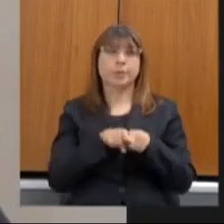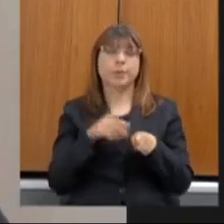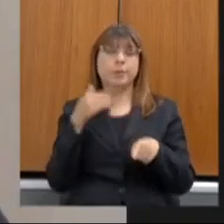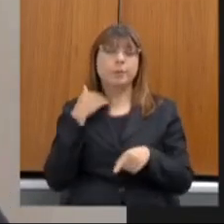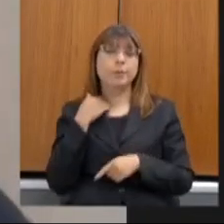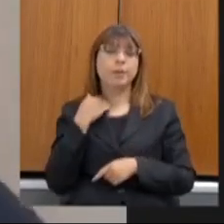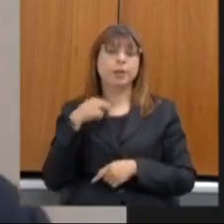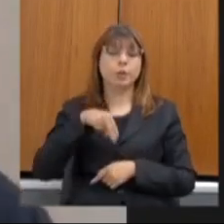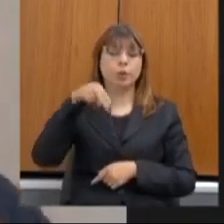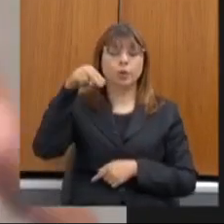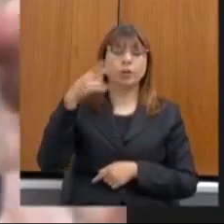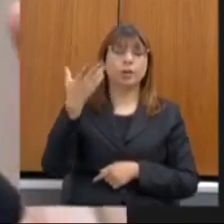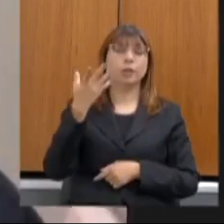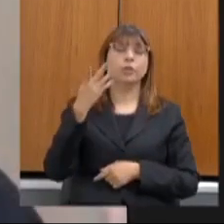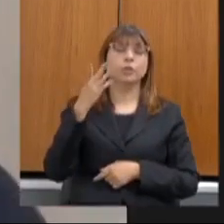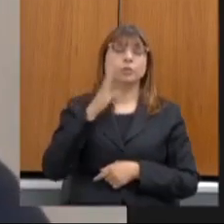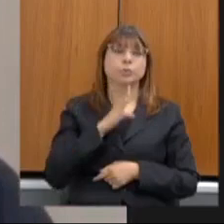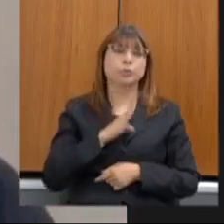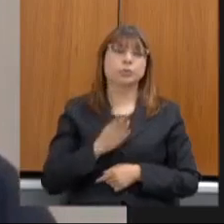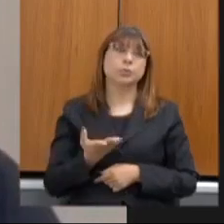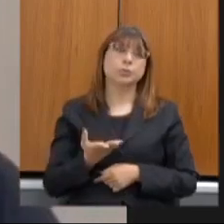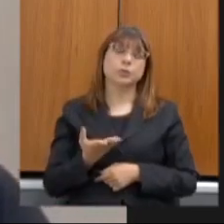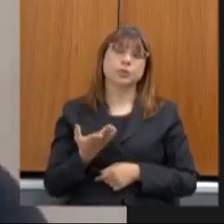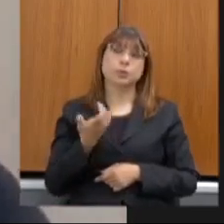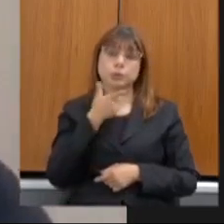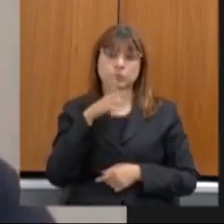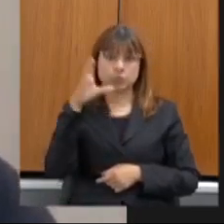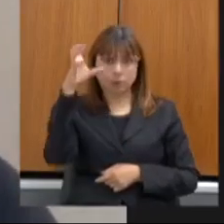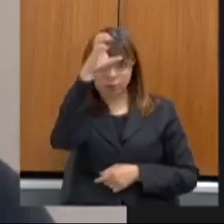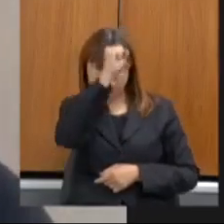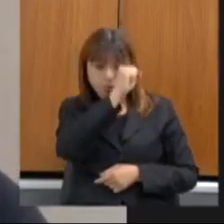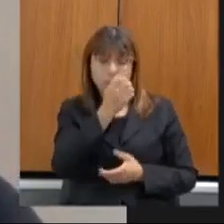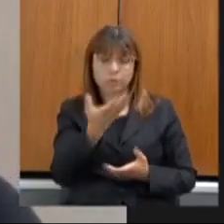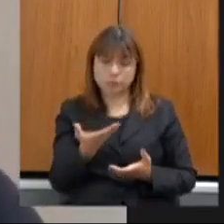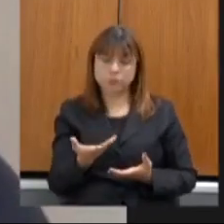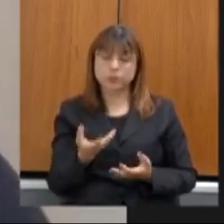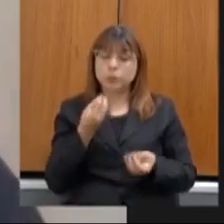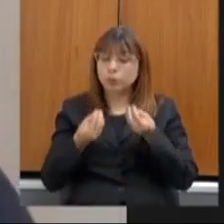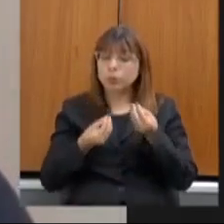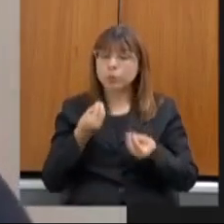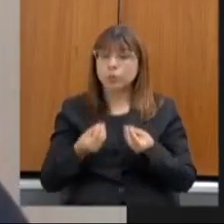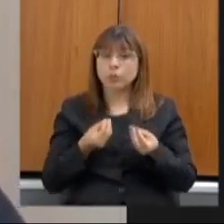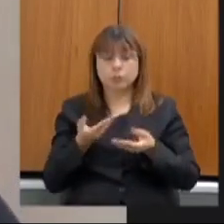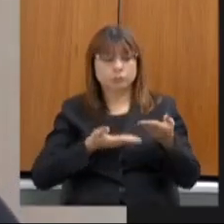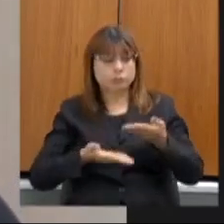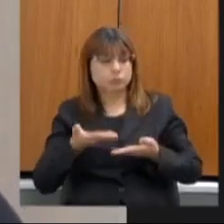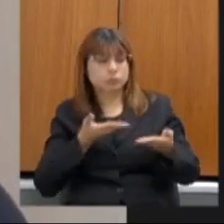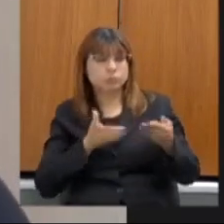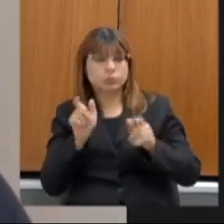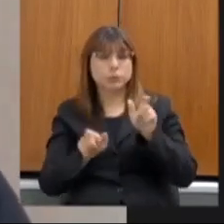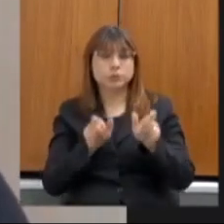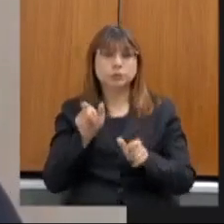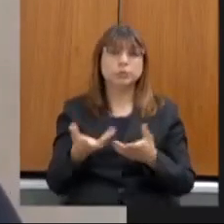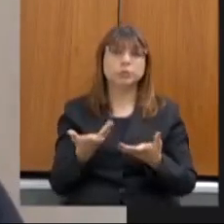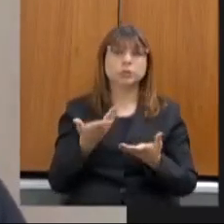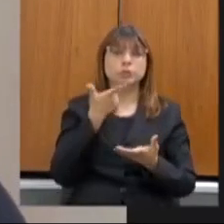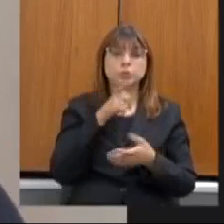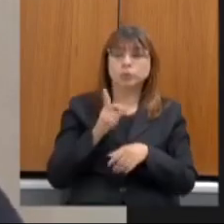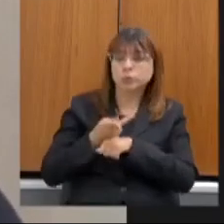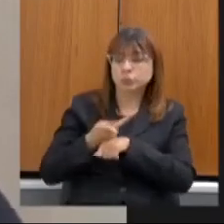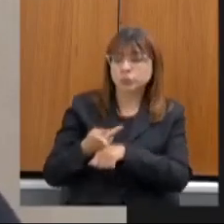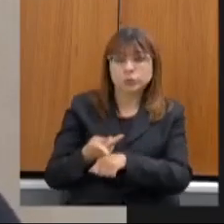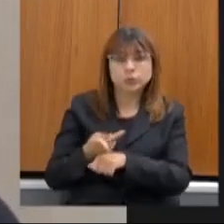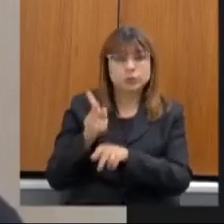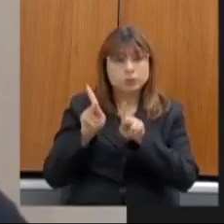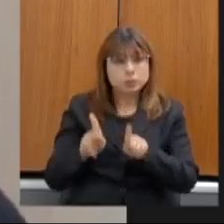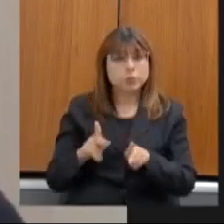Brasil para poder entender aprender até mesmo como se trata os clientes como vai em busca dos três